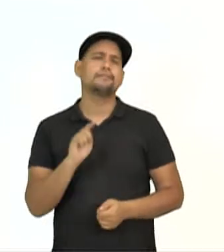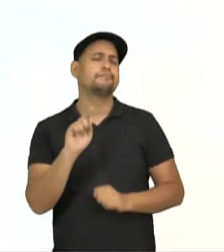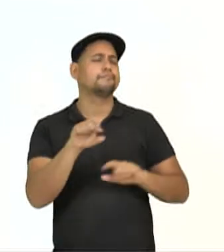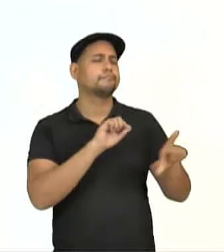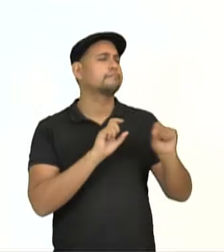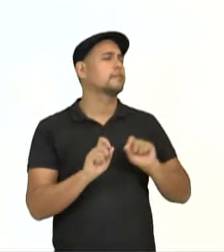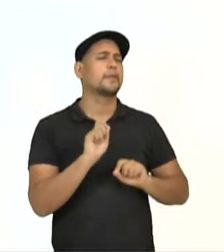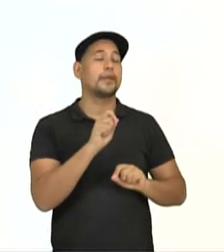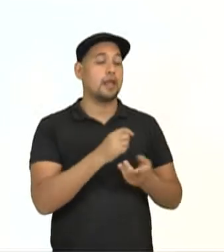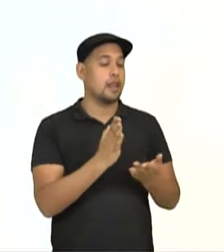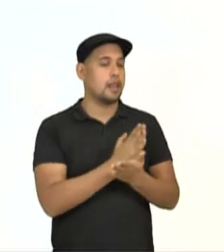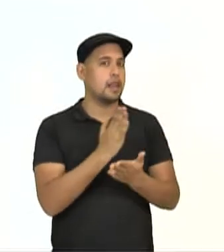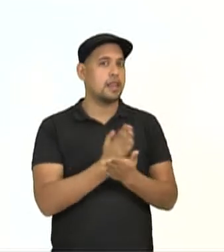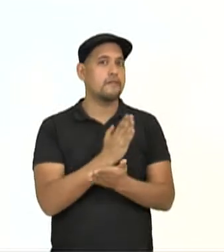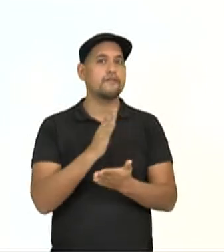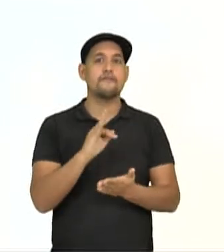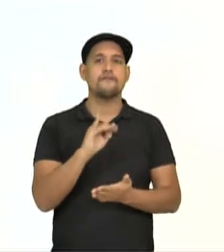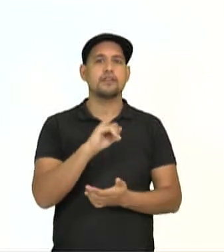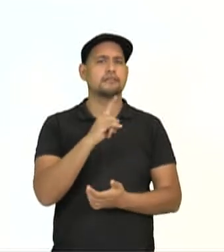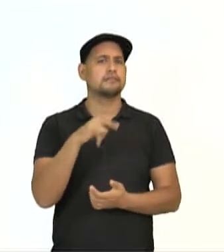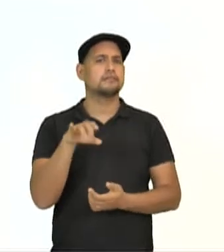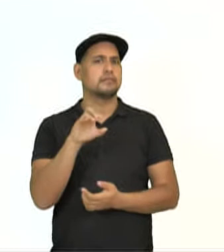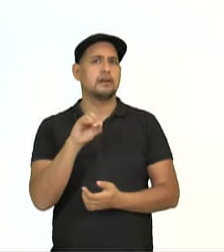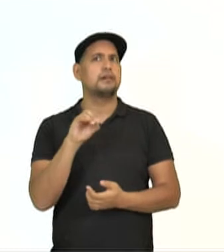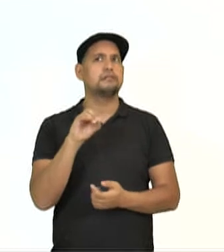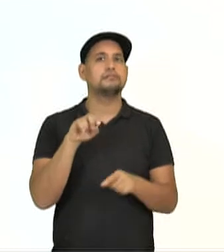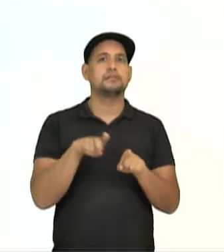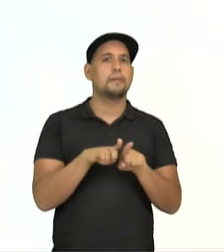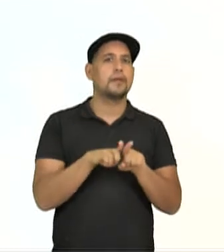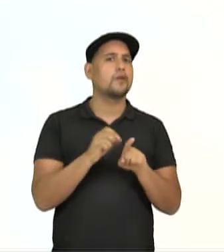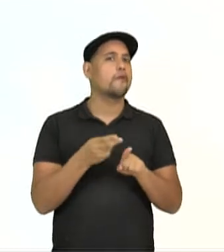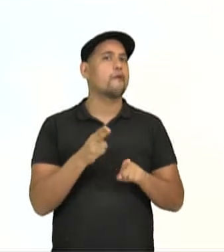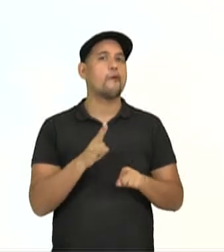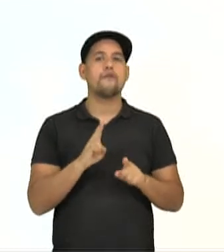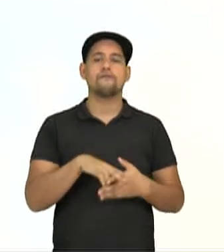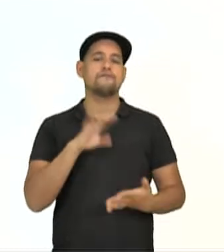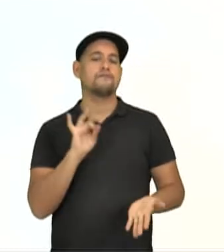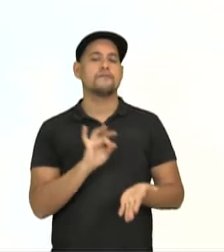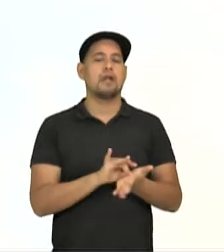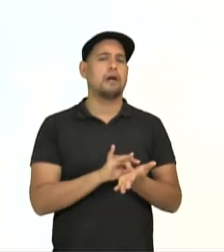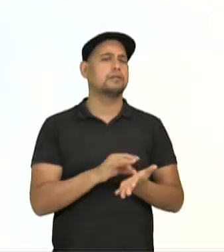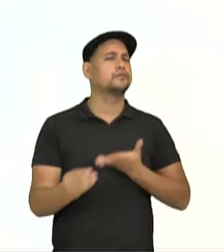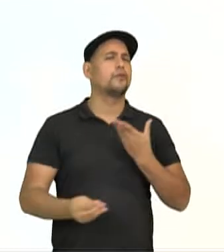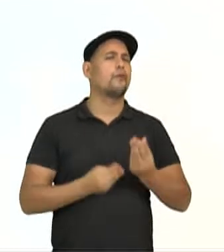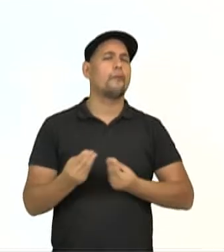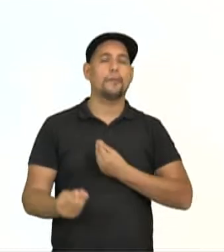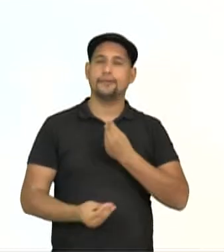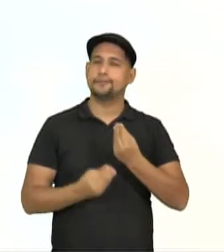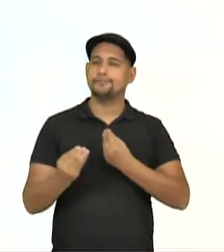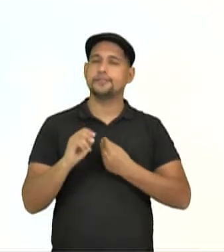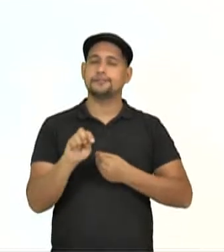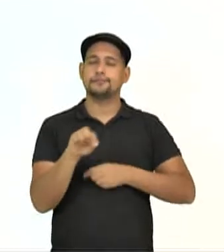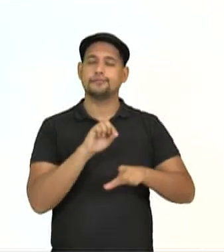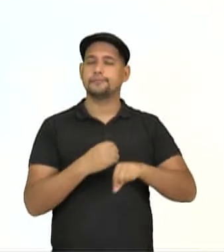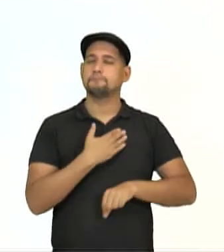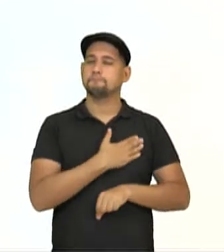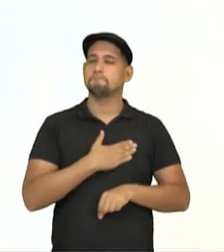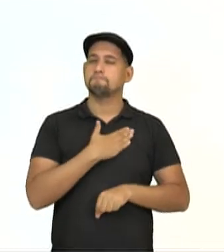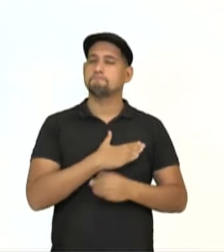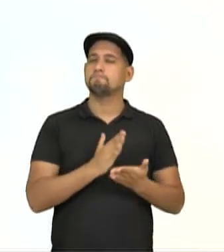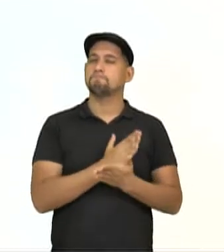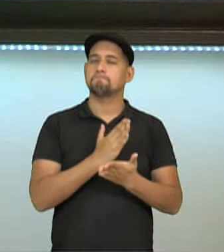Você prefere livros de ficção, histórias criadas, or non-fiction, ou não ficcionais? What are your favorite